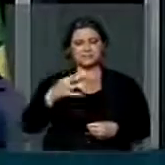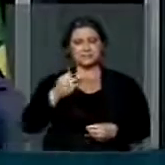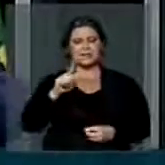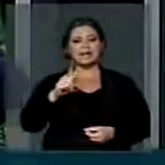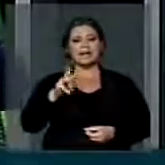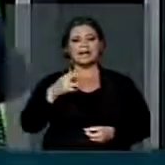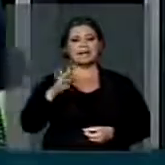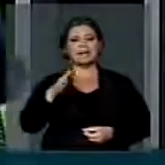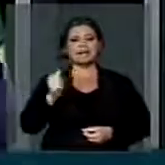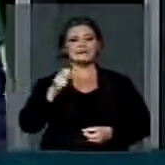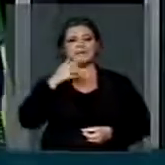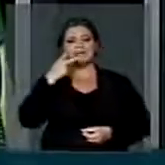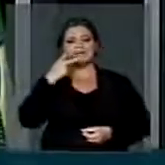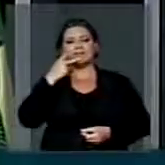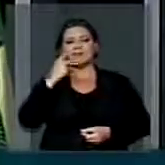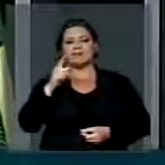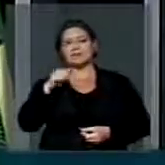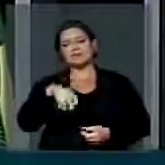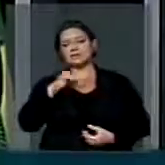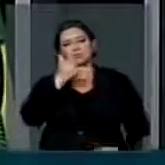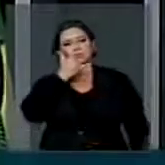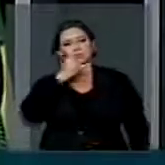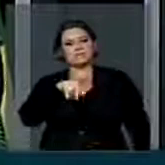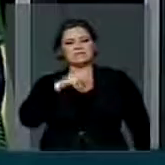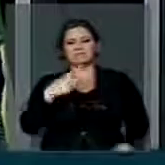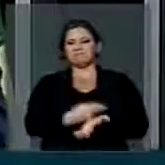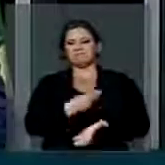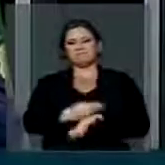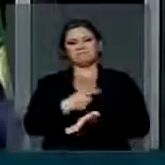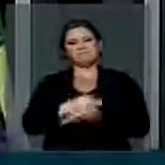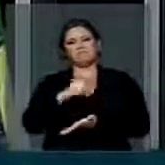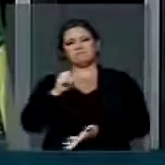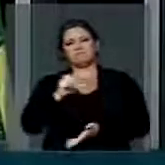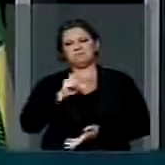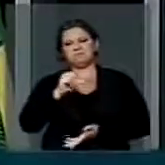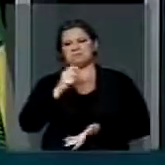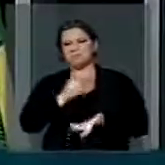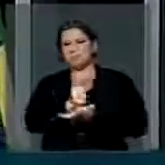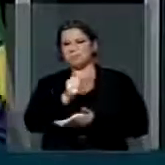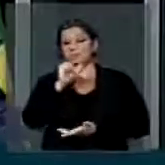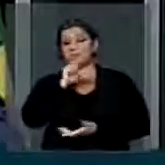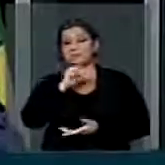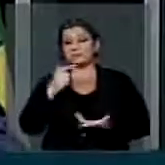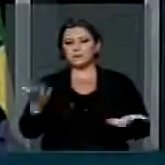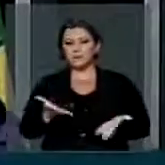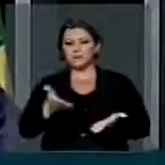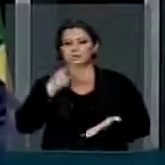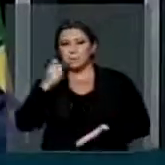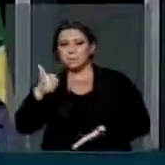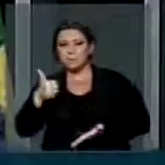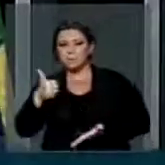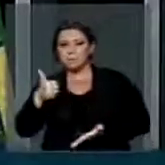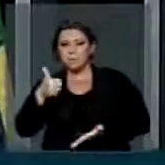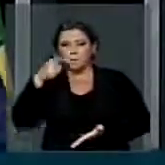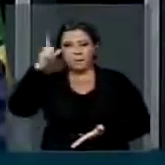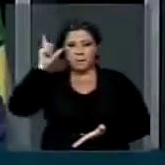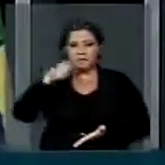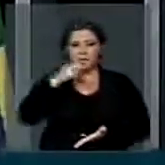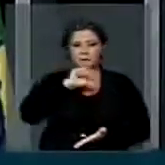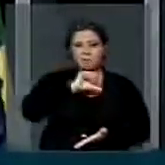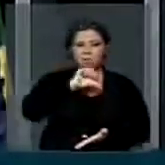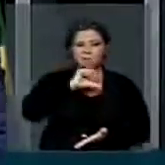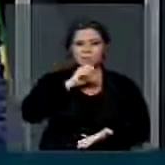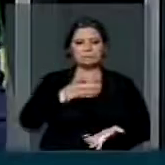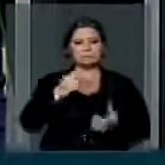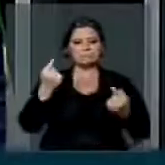que a compra foi uma péssima compra para a Petrobras. Então o que nós estamos assistindo são contradições do governo dentro do